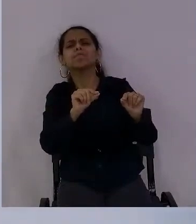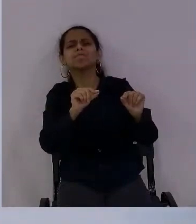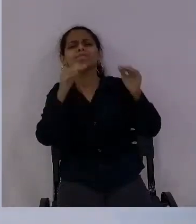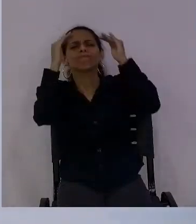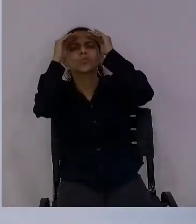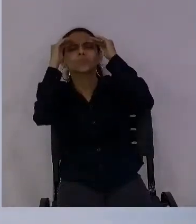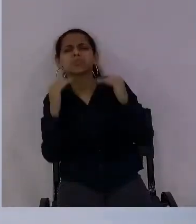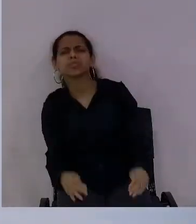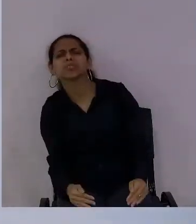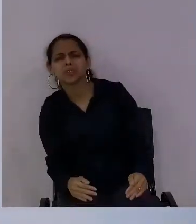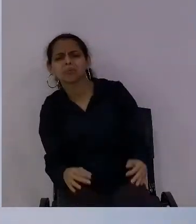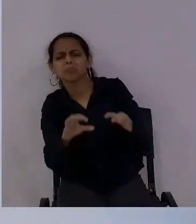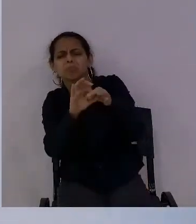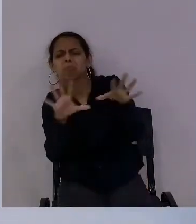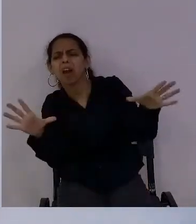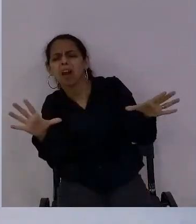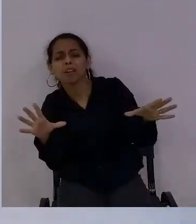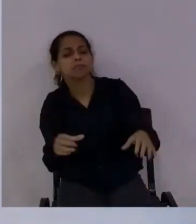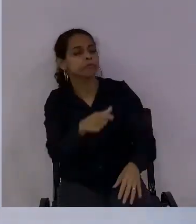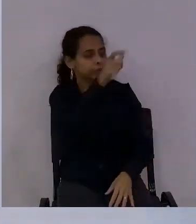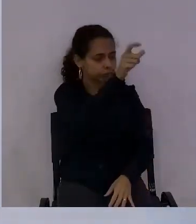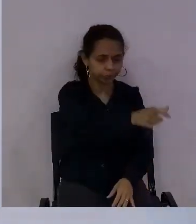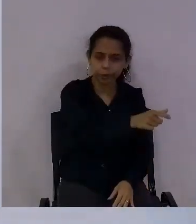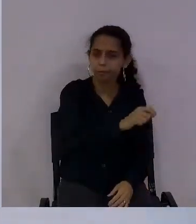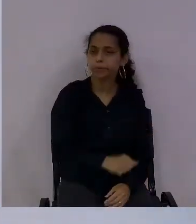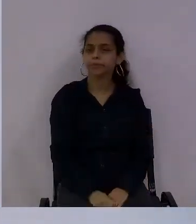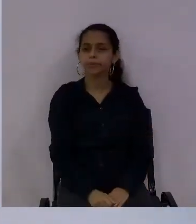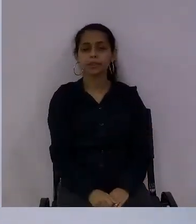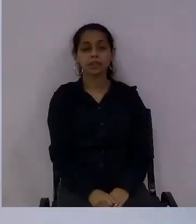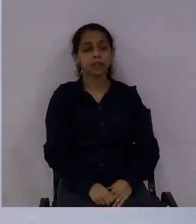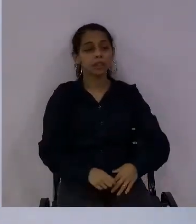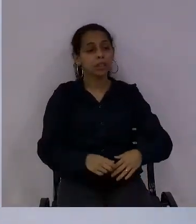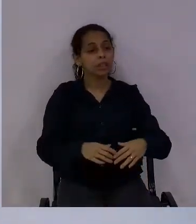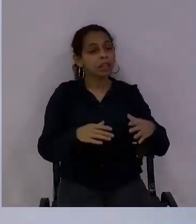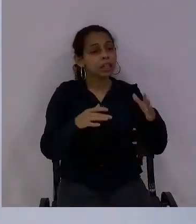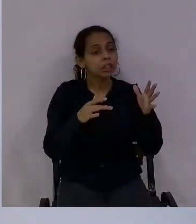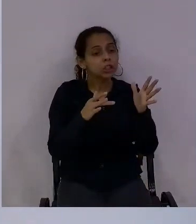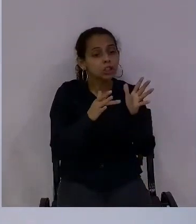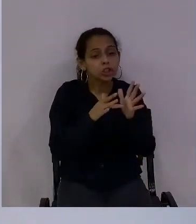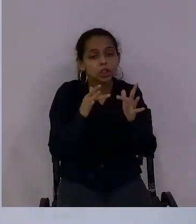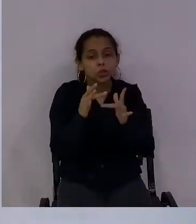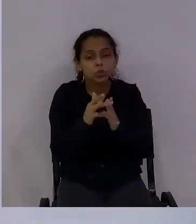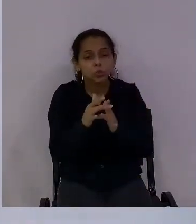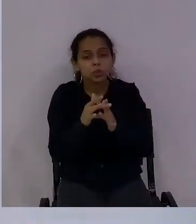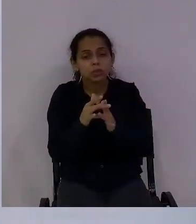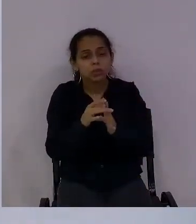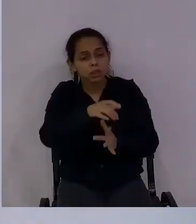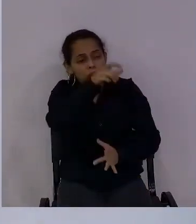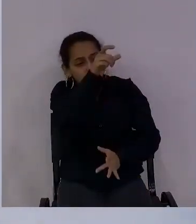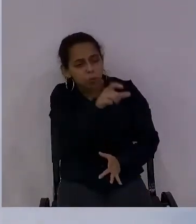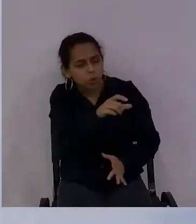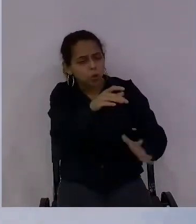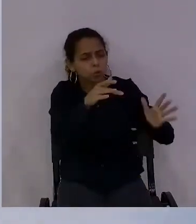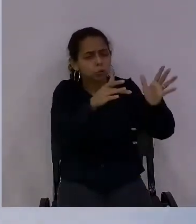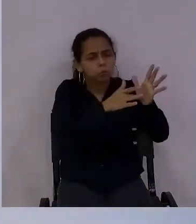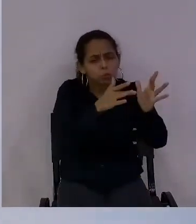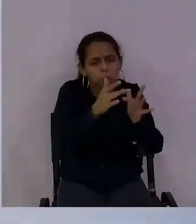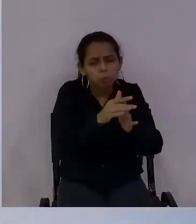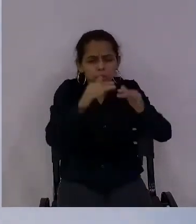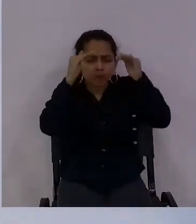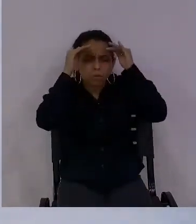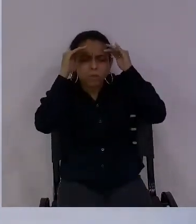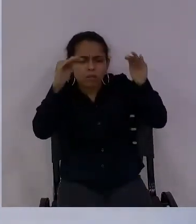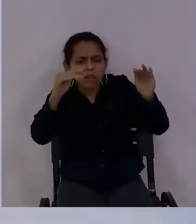homem. Pois bem, Jesus é este homem que se submete à lei.